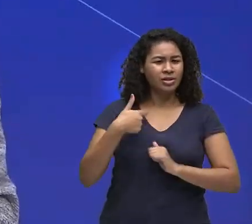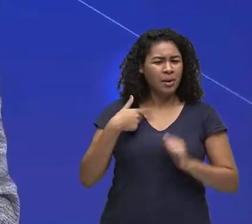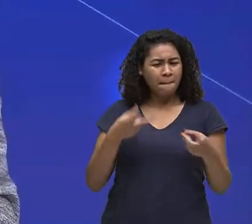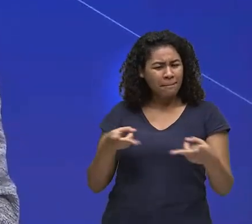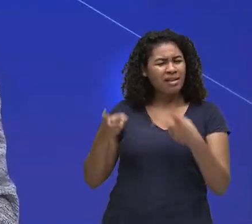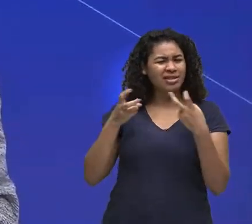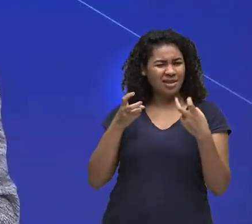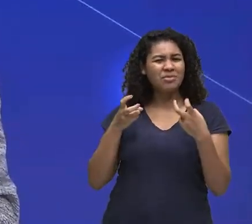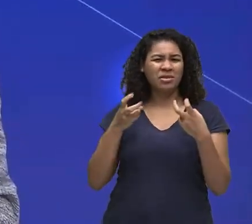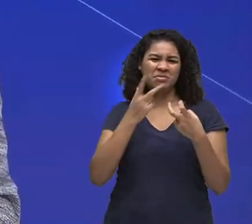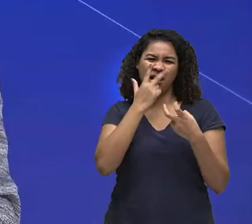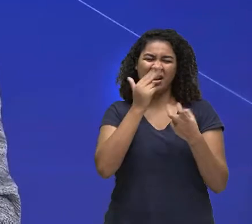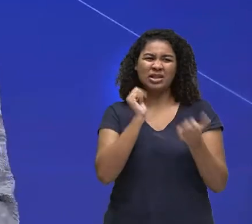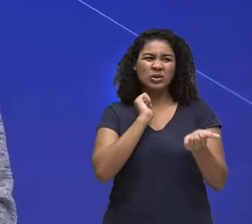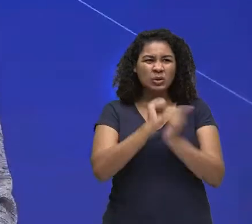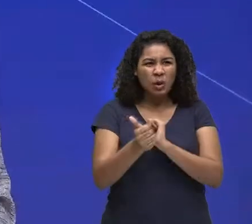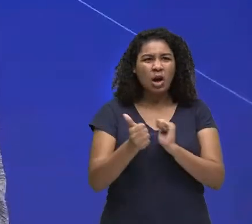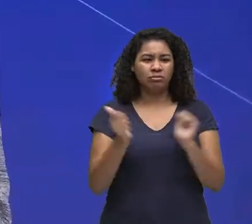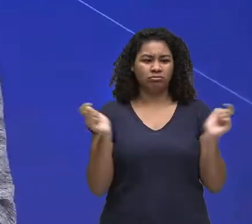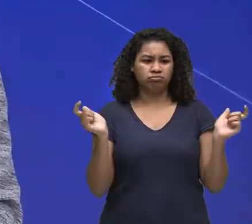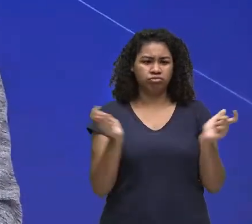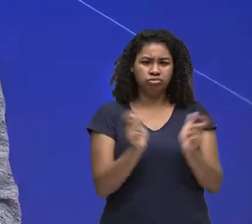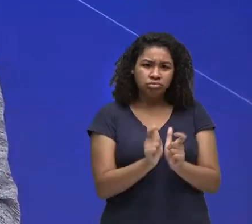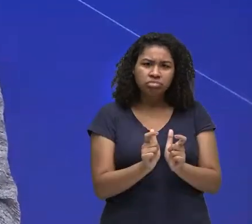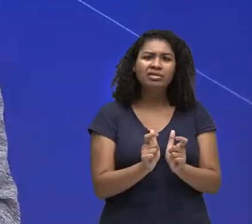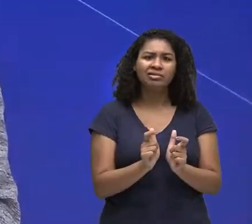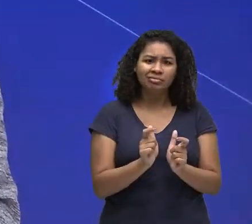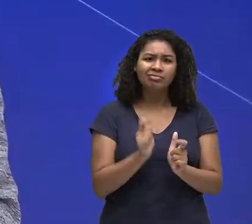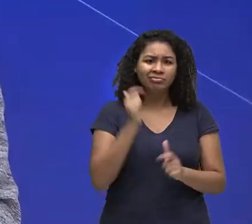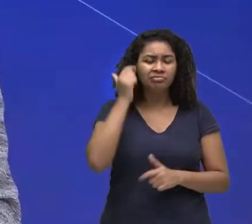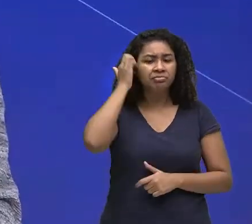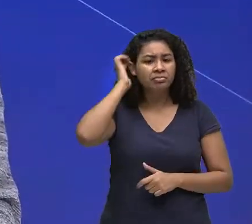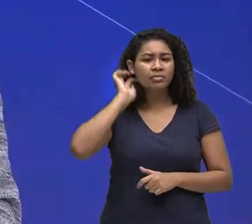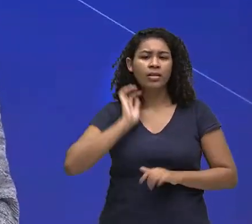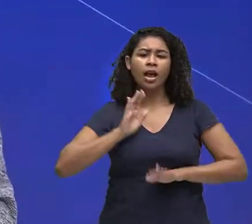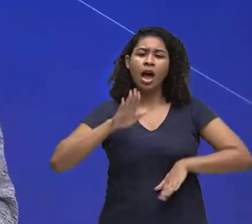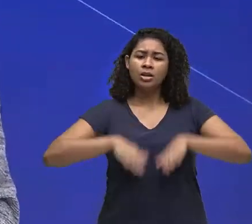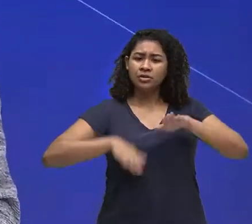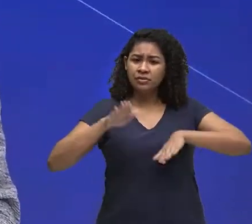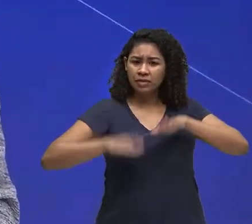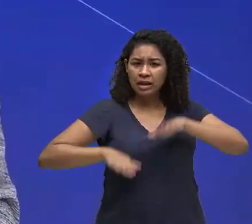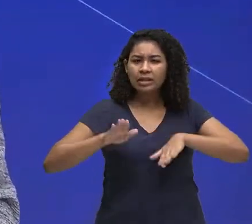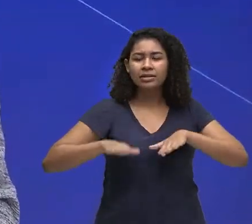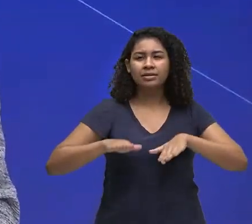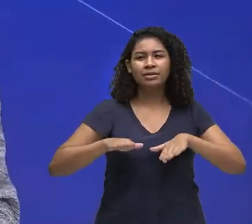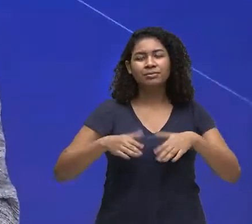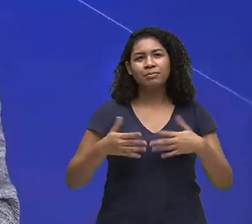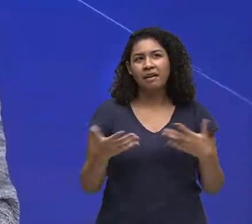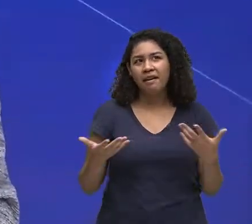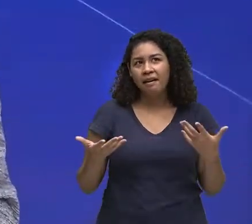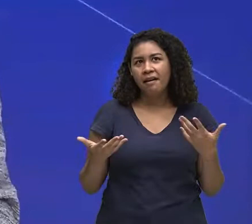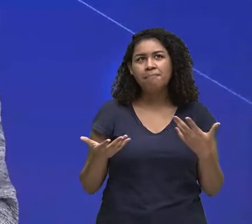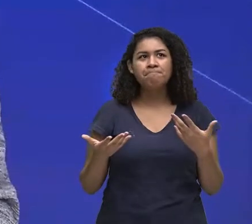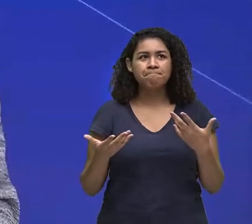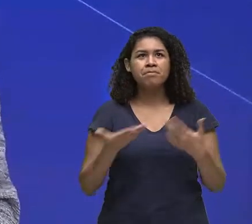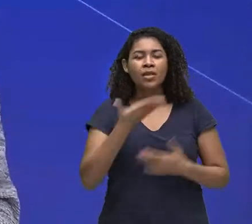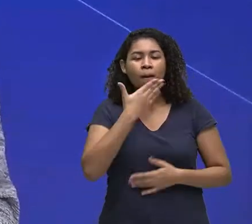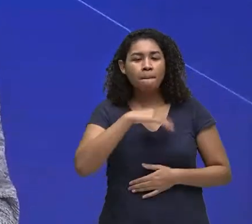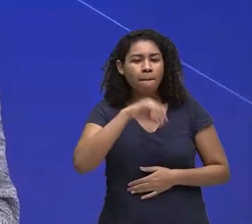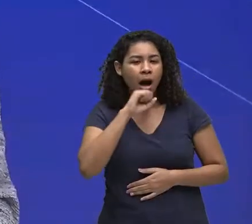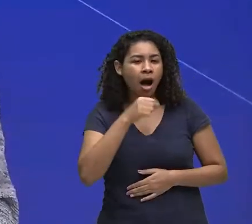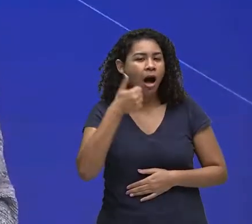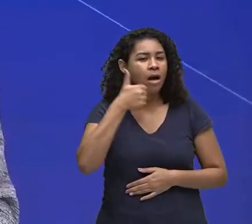reduzido, o esporte pelo esporte. Às vezes, de repente, não é do interesse dos pais,